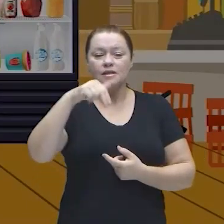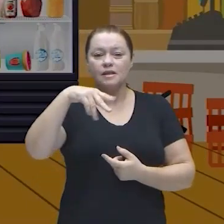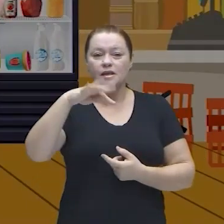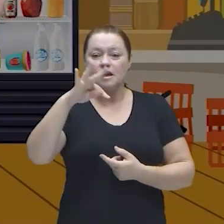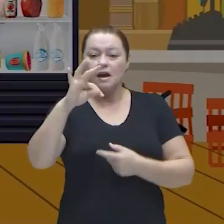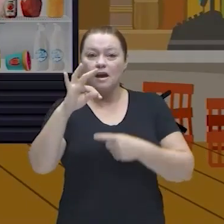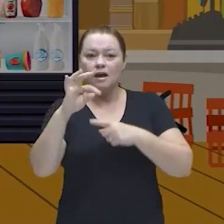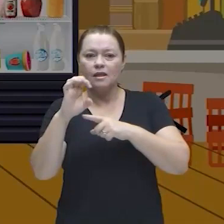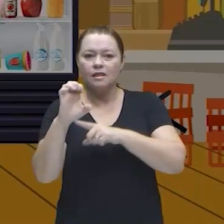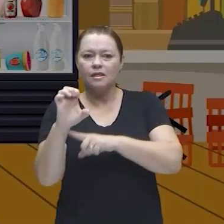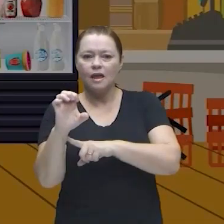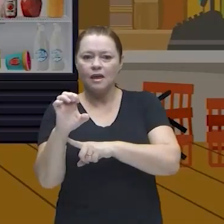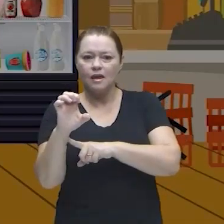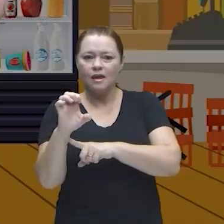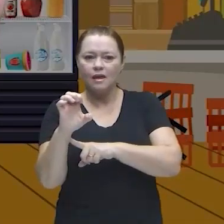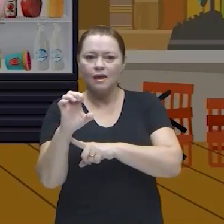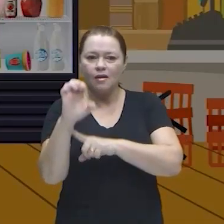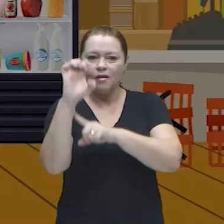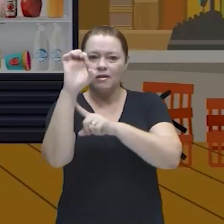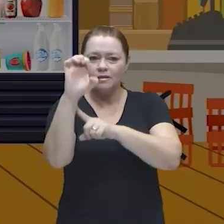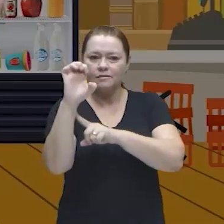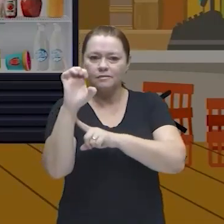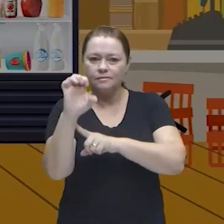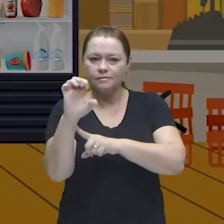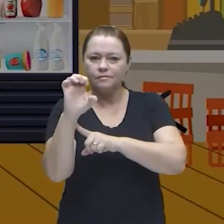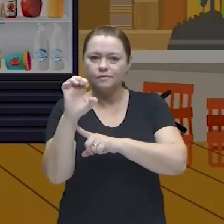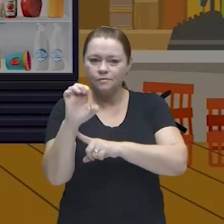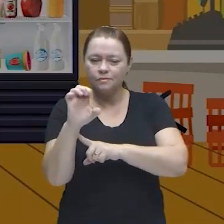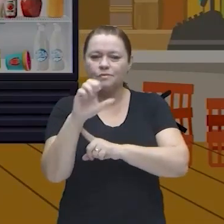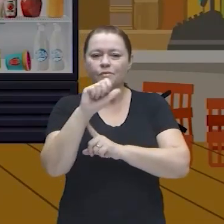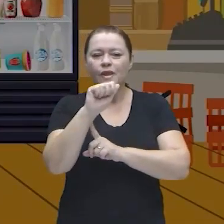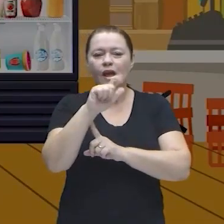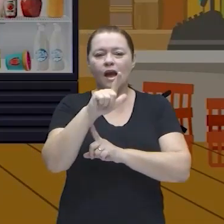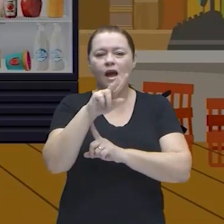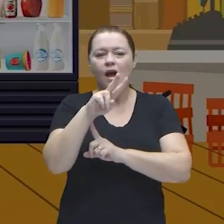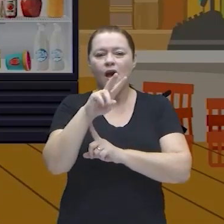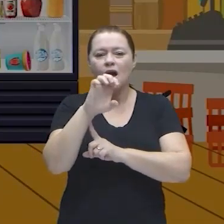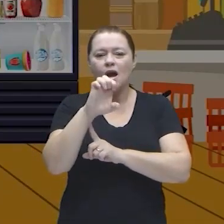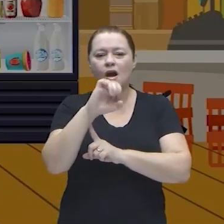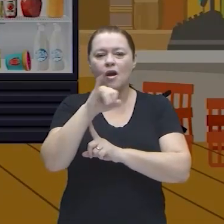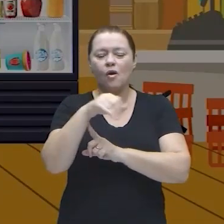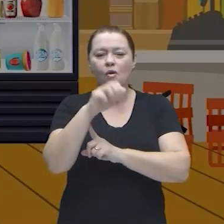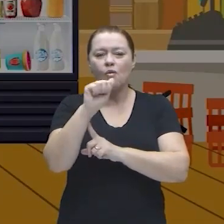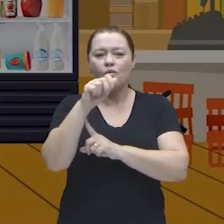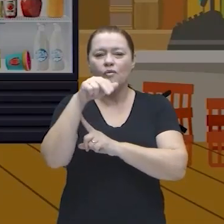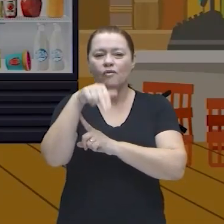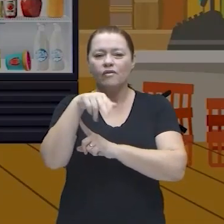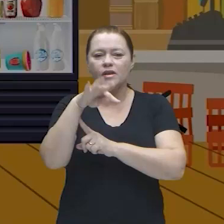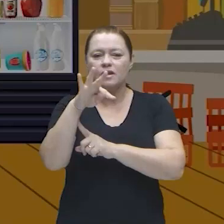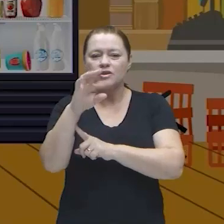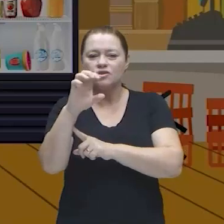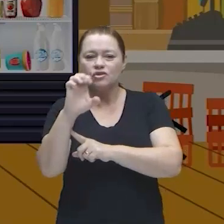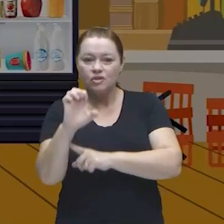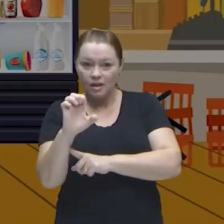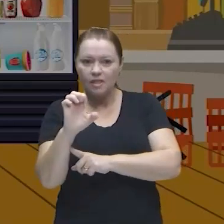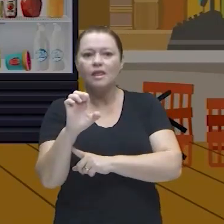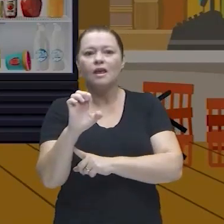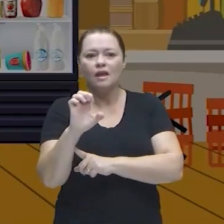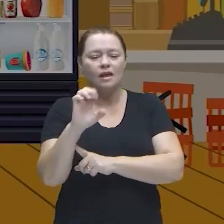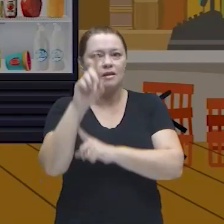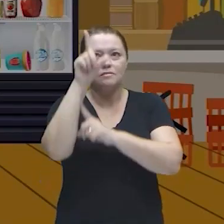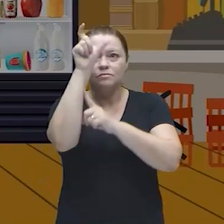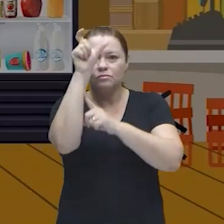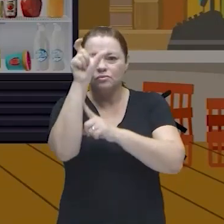som, detergente, alvejante e desengordurante. Olha o som,